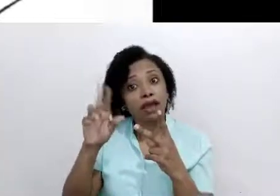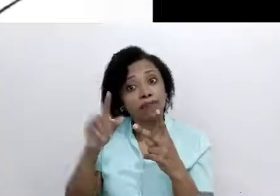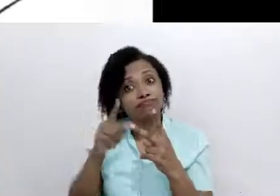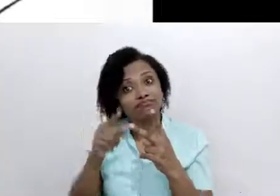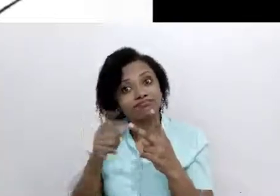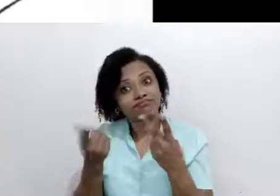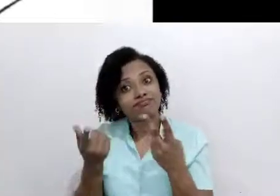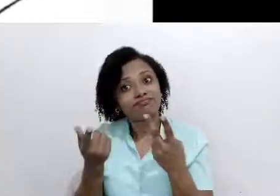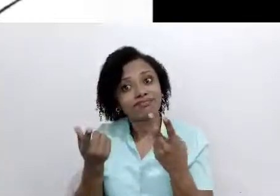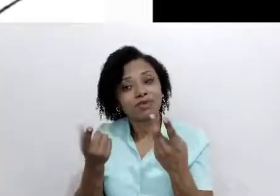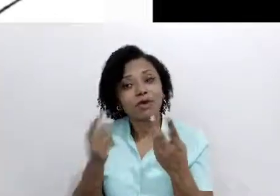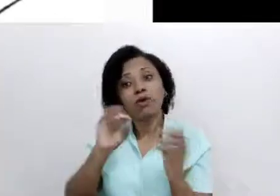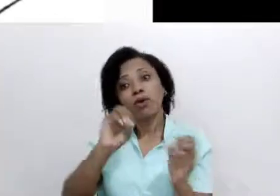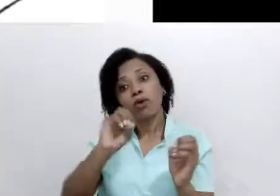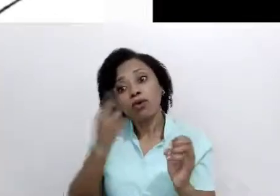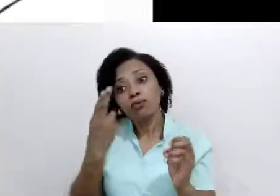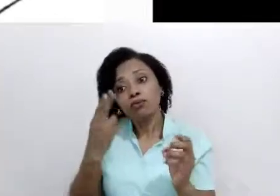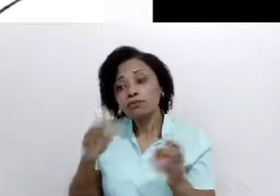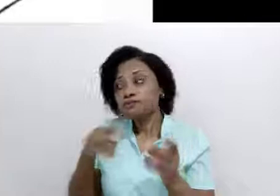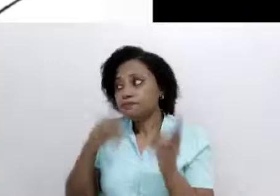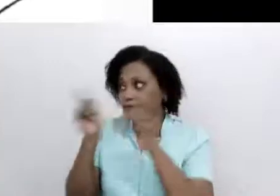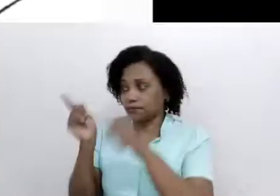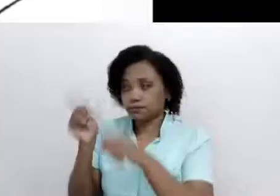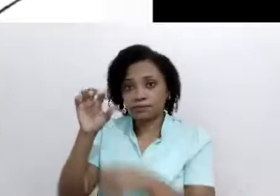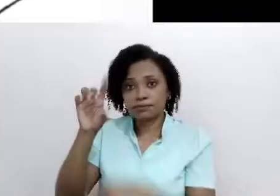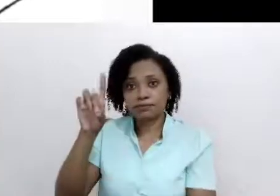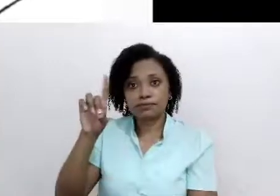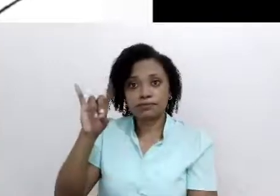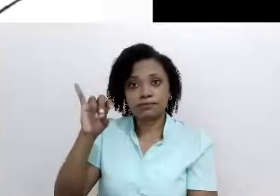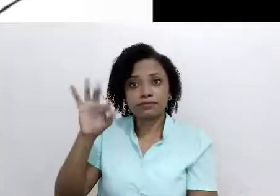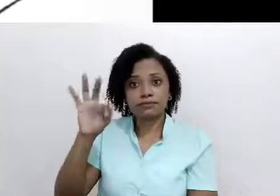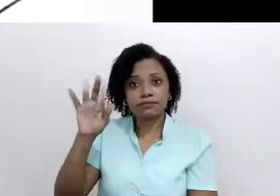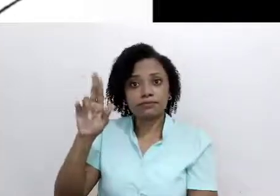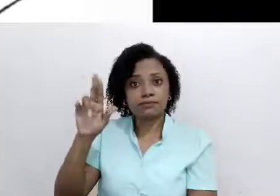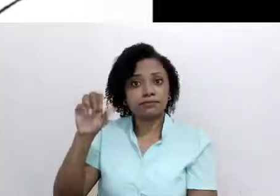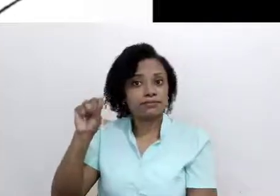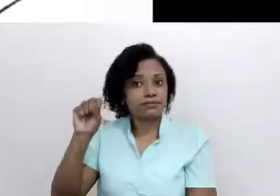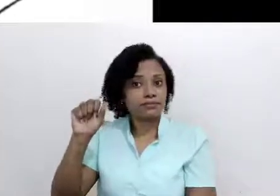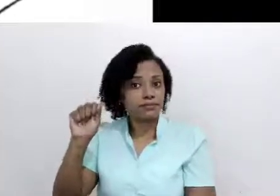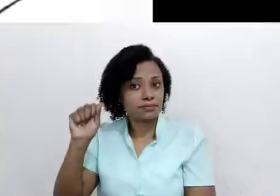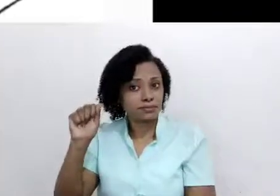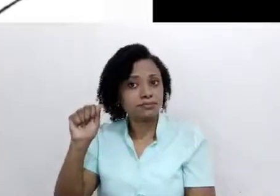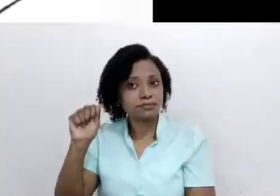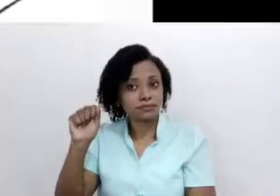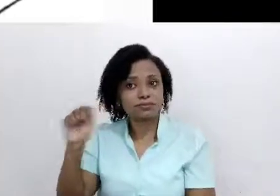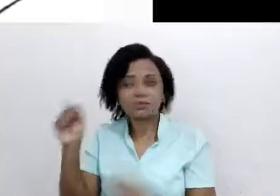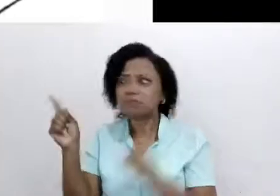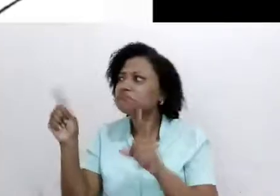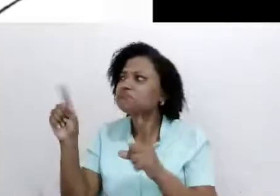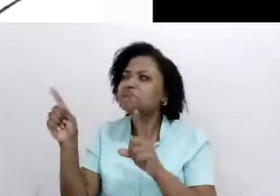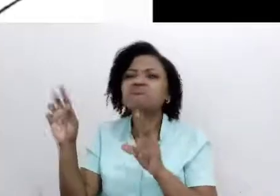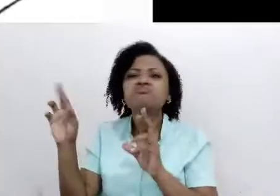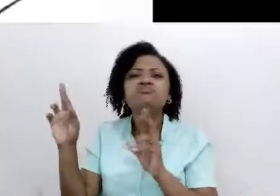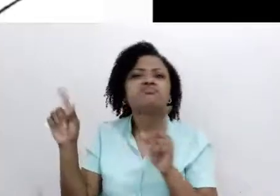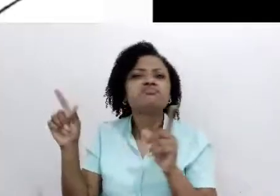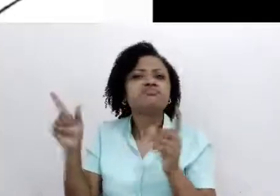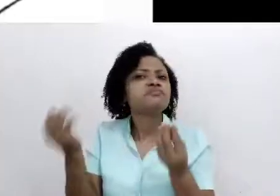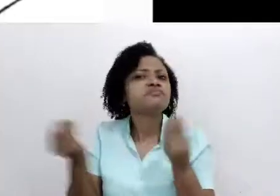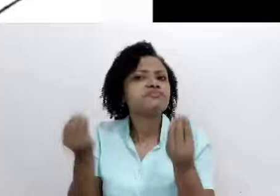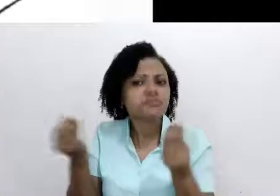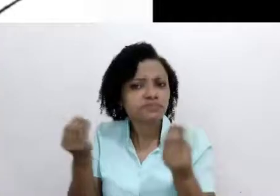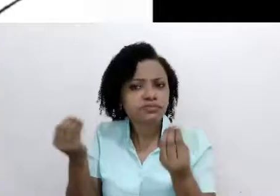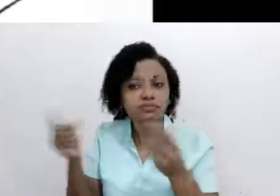ou especular, ou ela pode ser uma reflexão difusa, Qual é a diferença de uma para